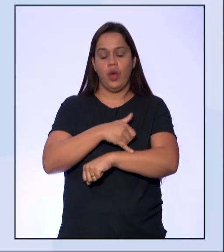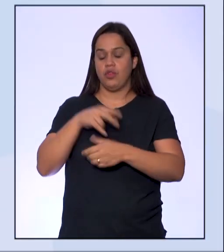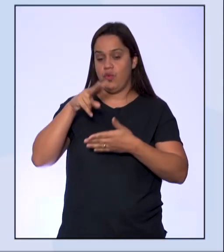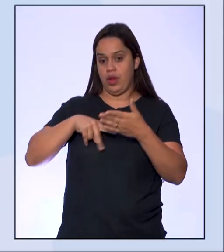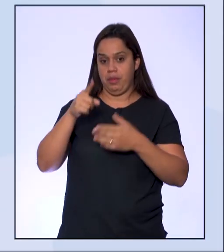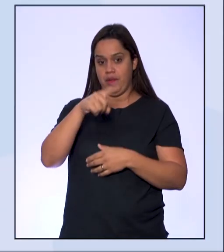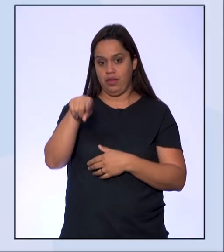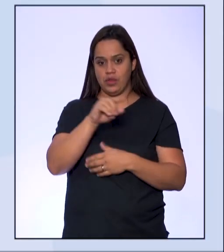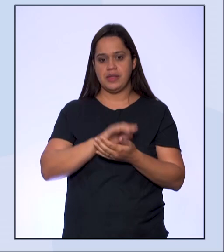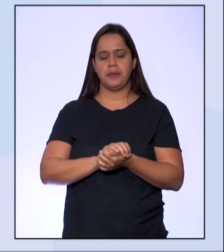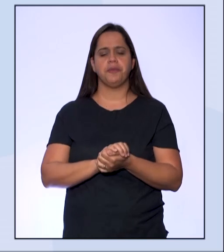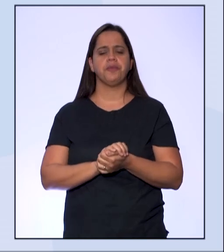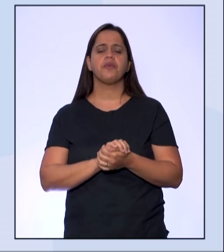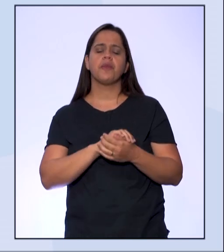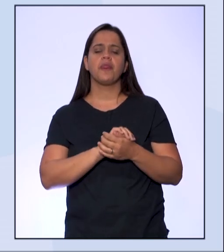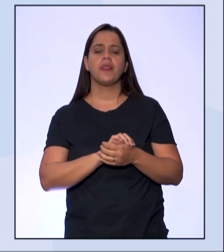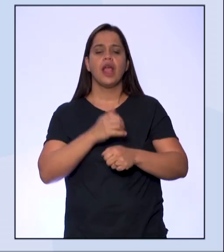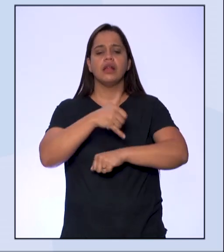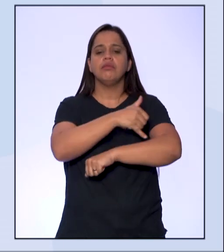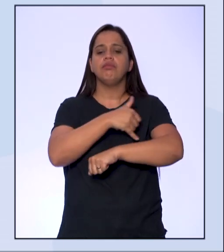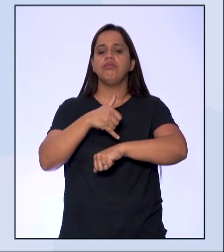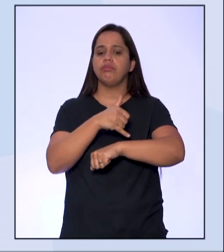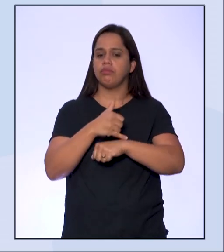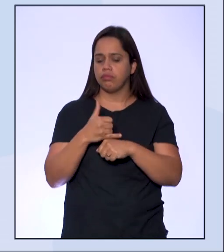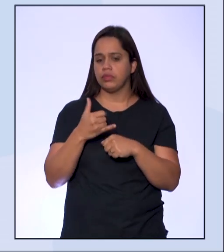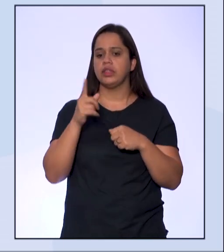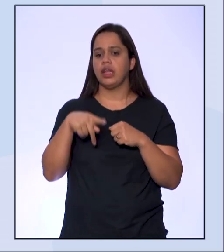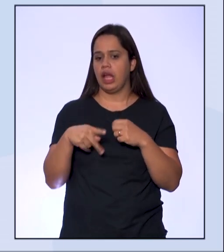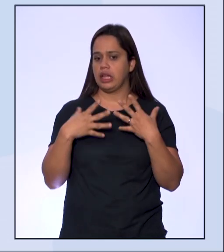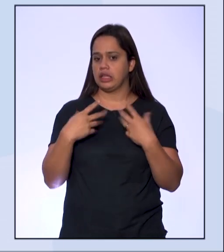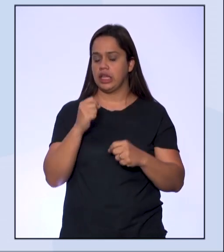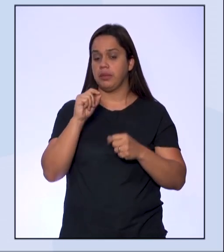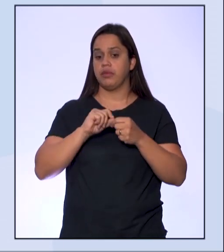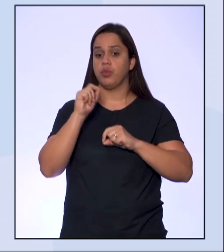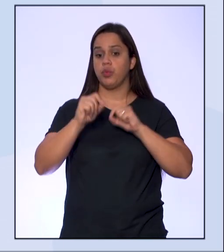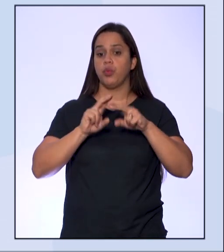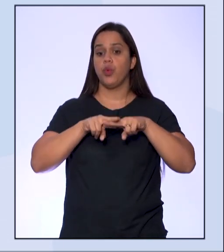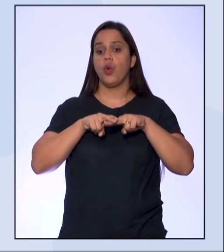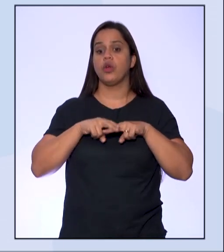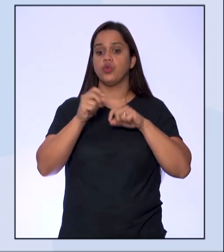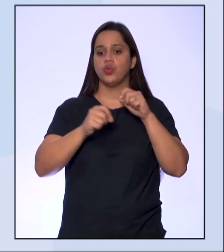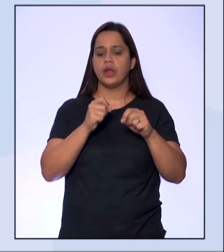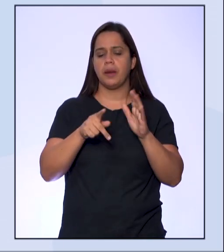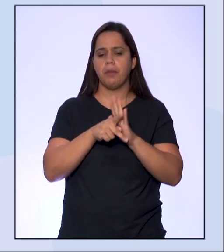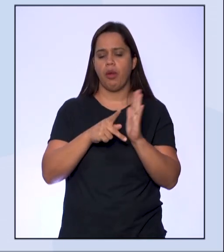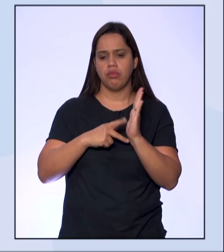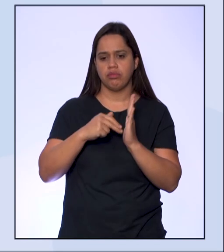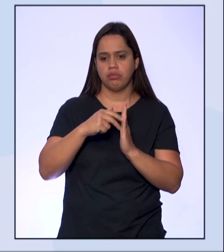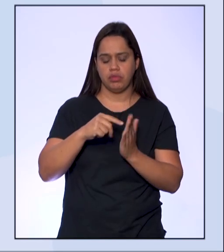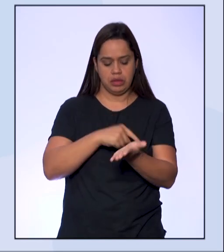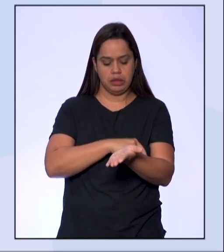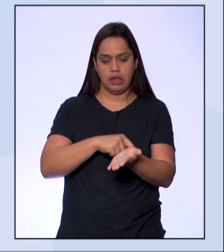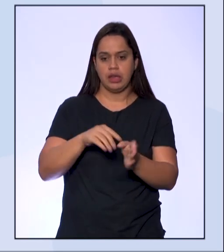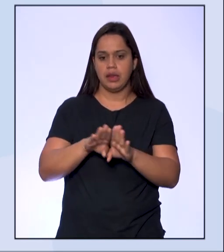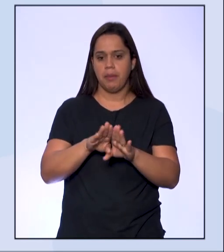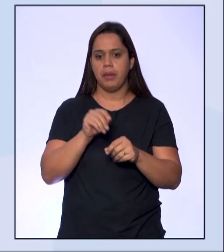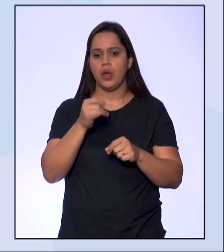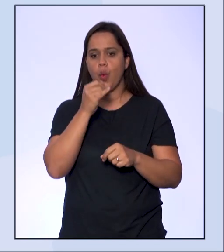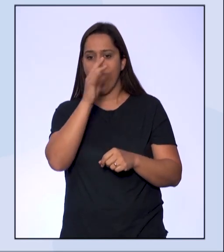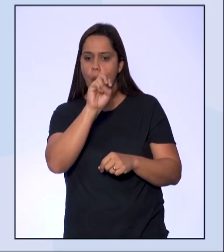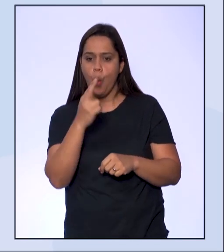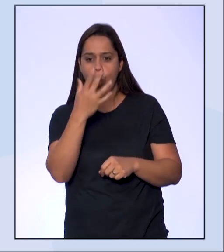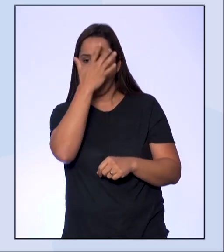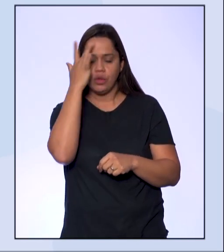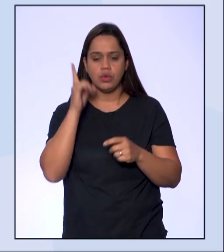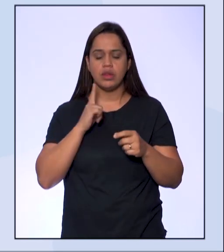vocês. A tatuagem é bem aceita para a remoção de cicatriz de pele e para igualar a pele do vitiligo. Em ambas, deve